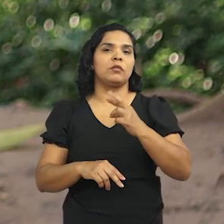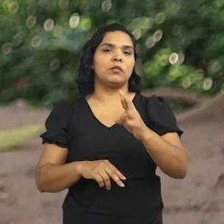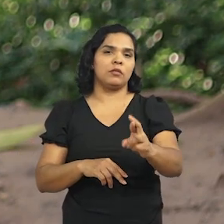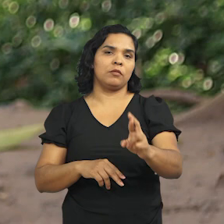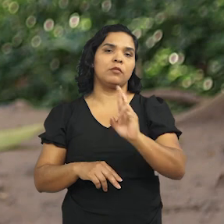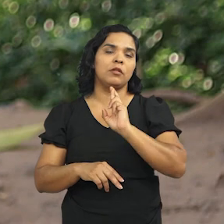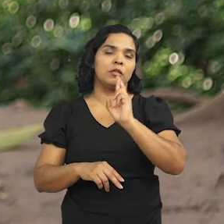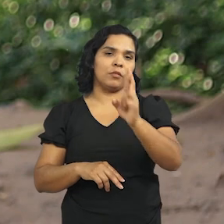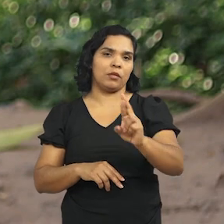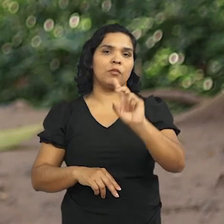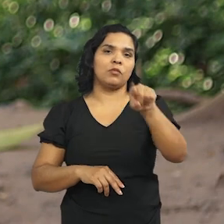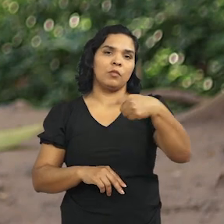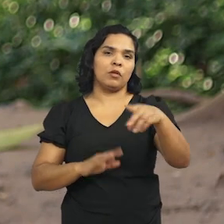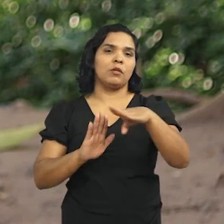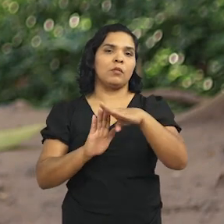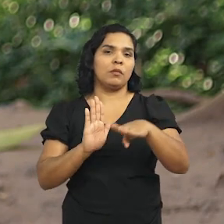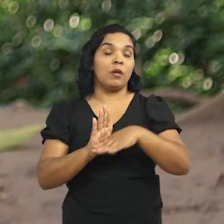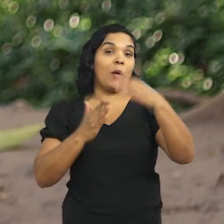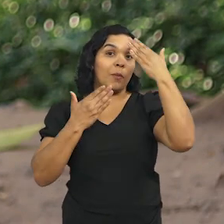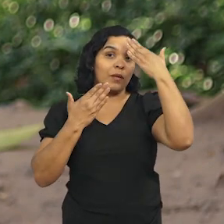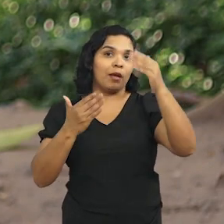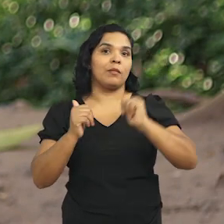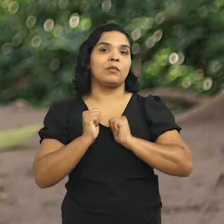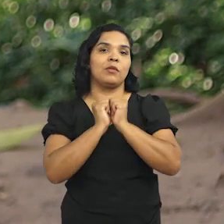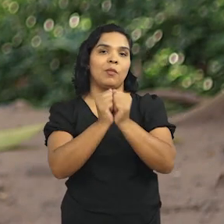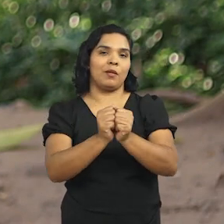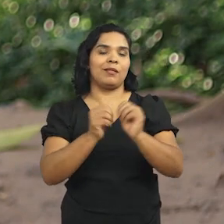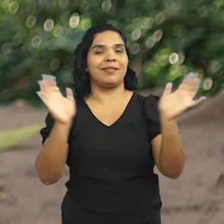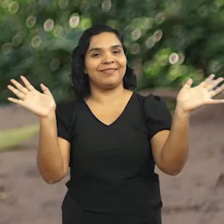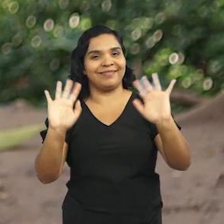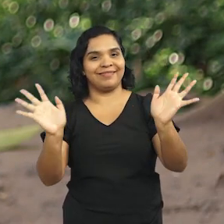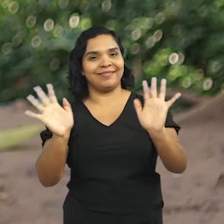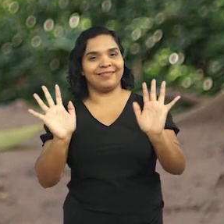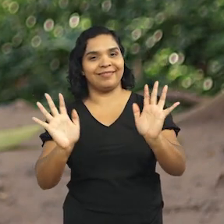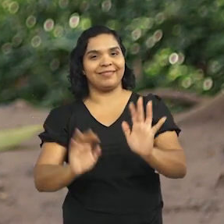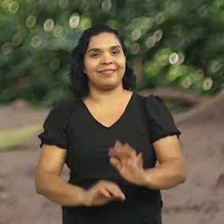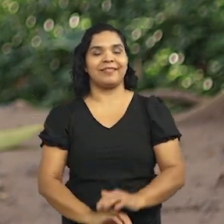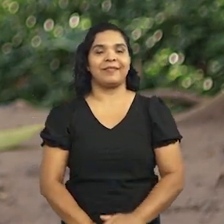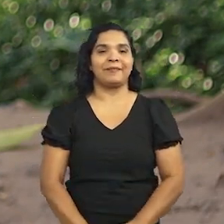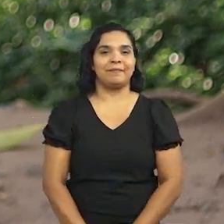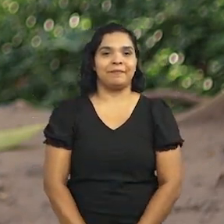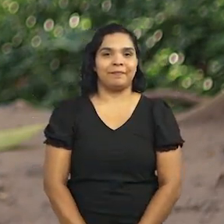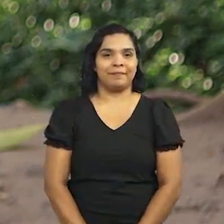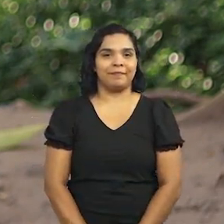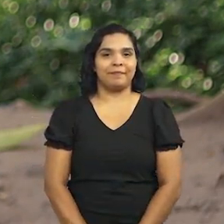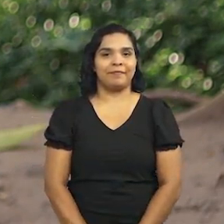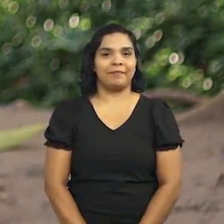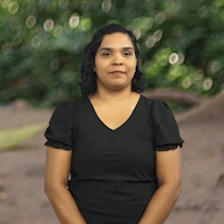universciencia@wesb.edu.br que a gente te responde em um próximo programa. Obrigado pela sua companhia e até mais!